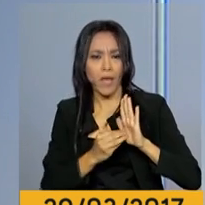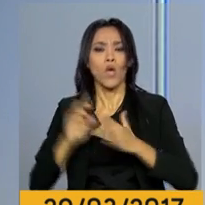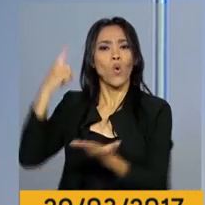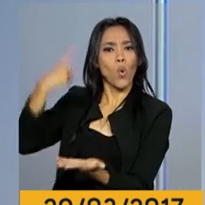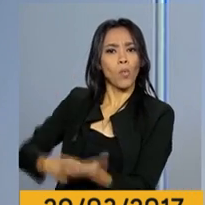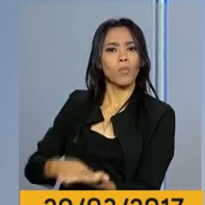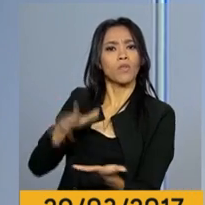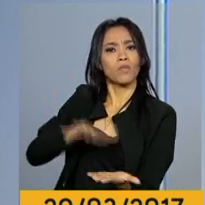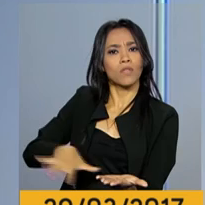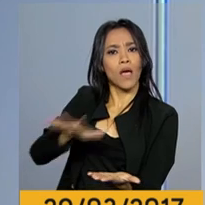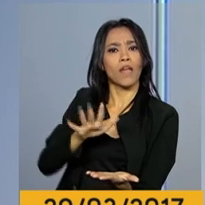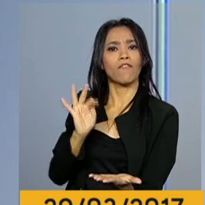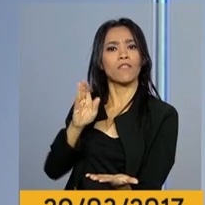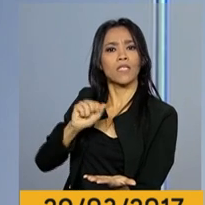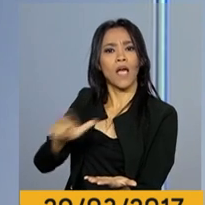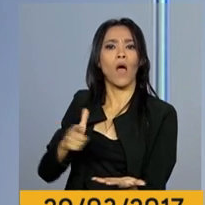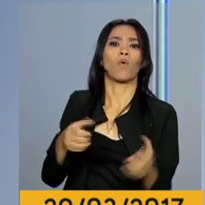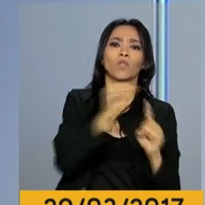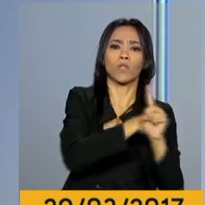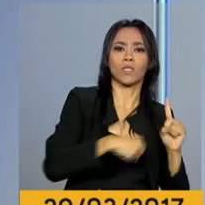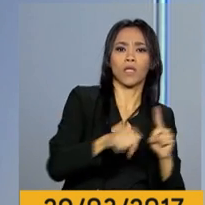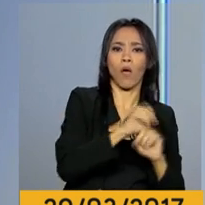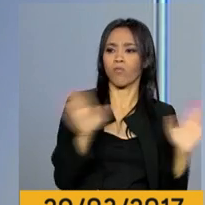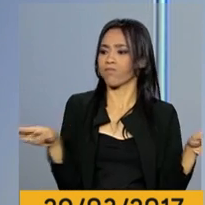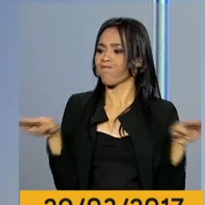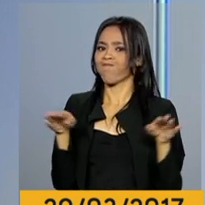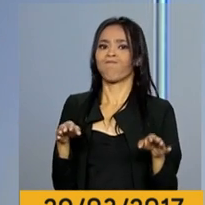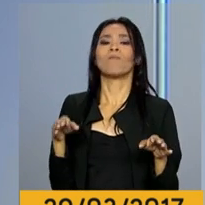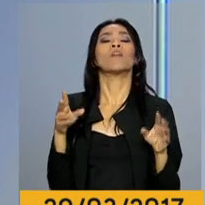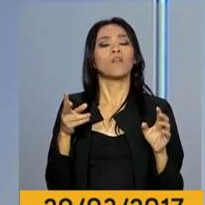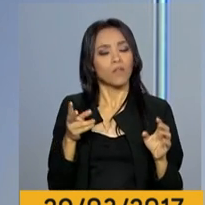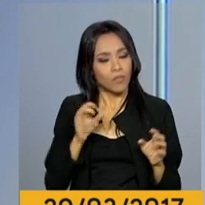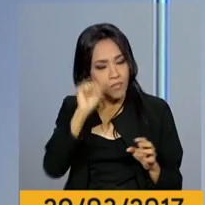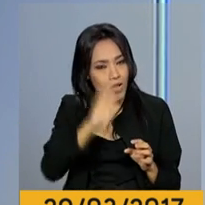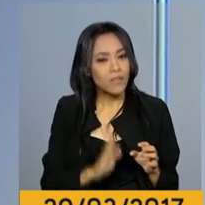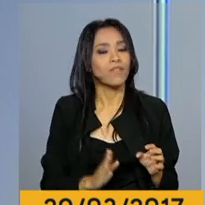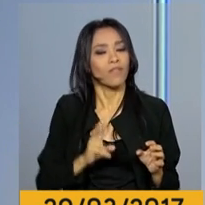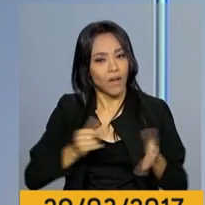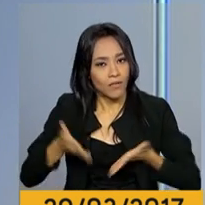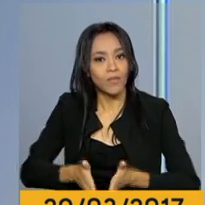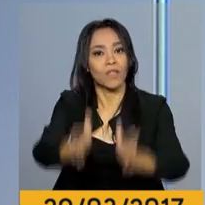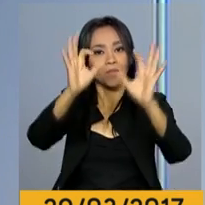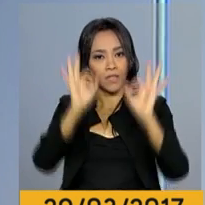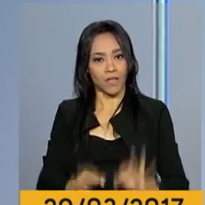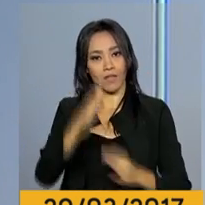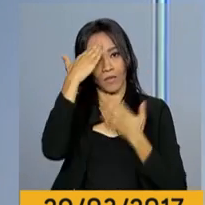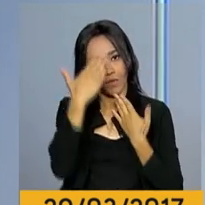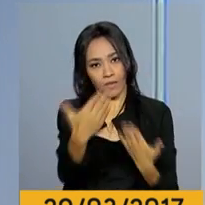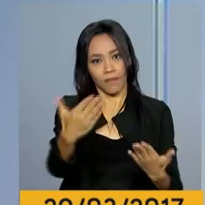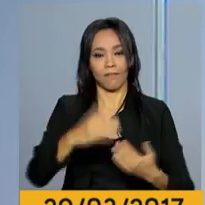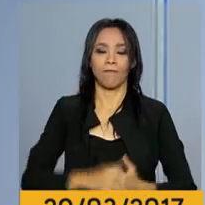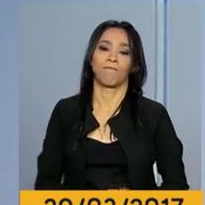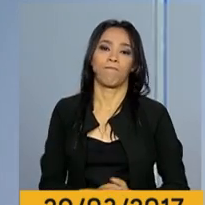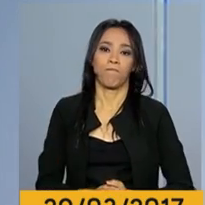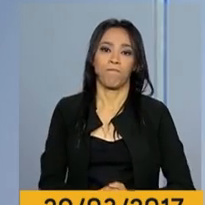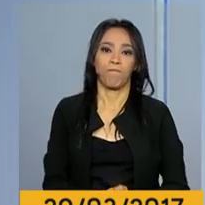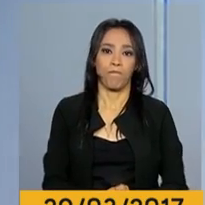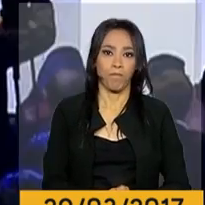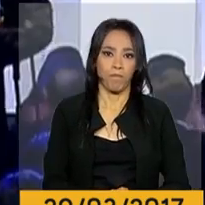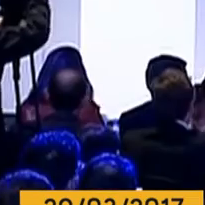e social de outro lado colocaram o brasil do rumo certo obrigando os seus